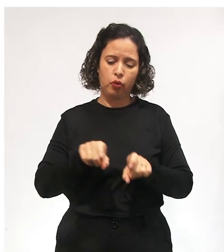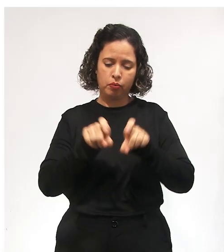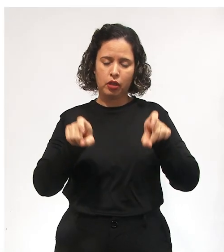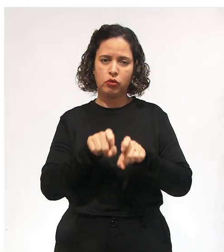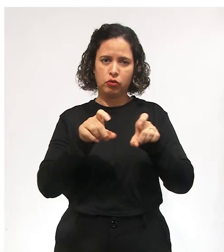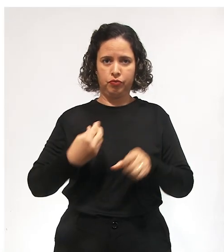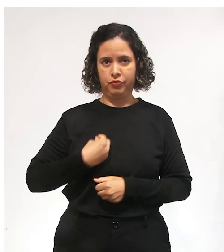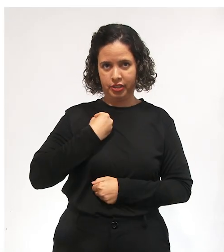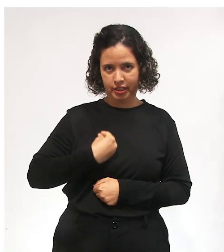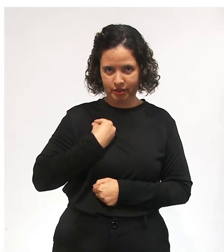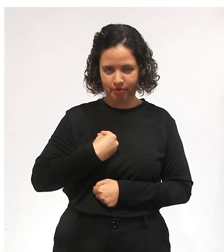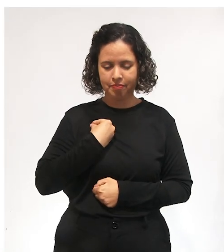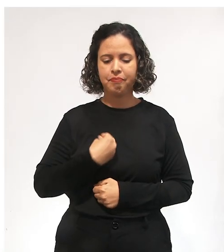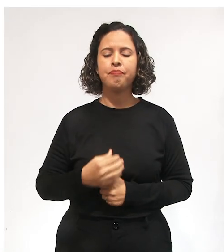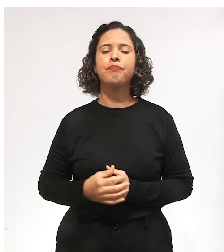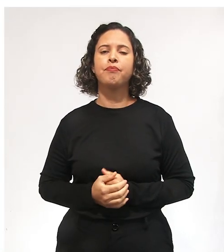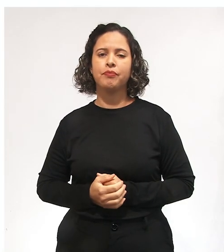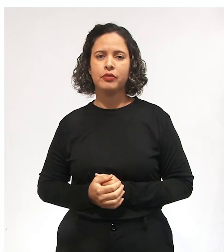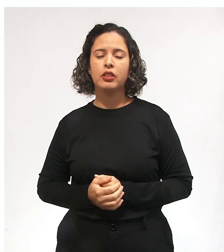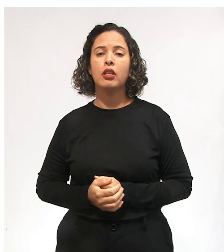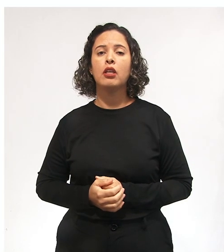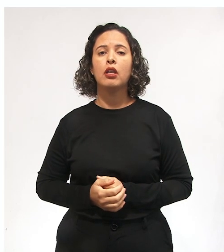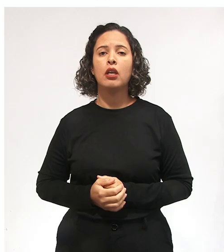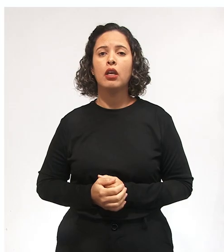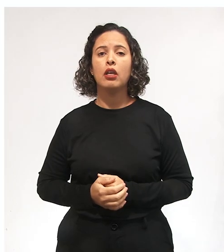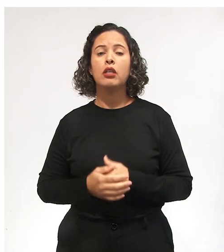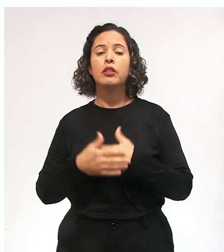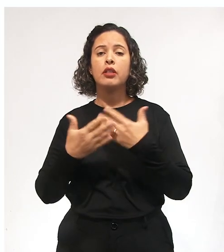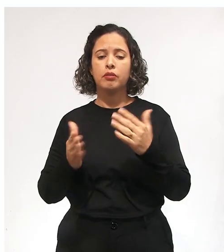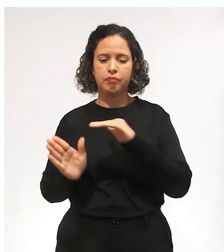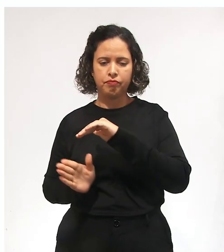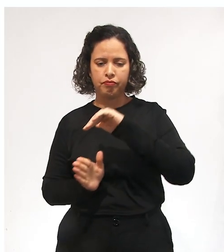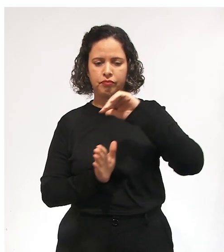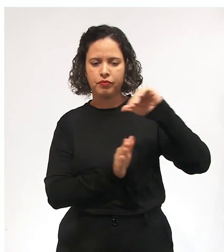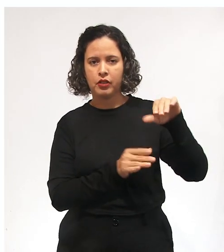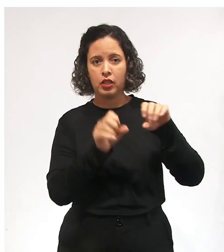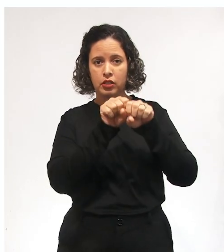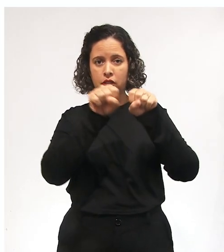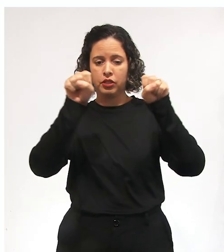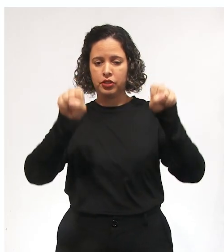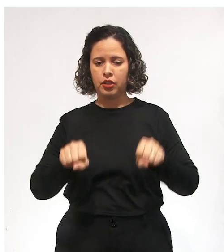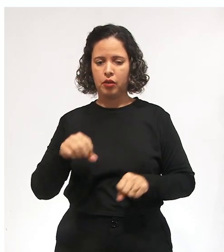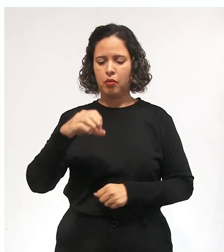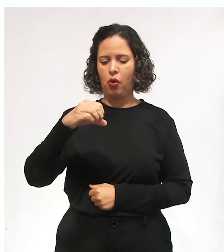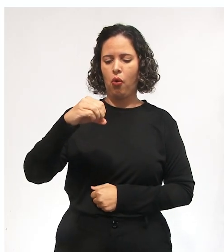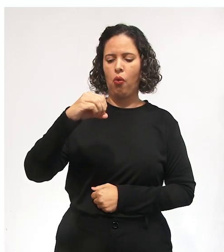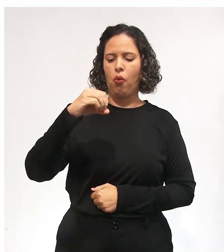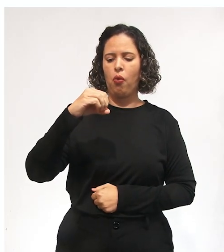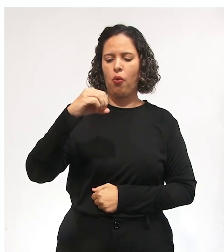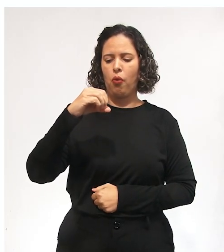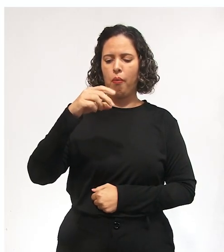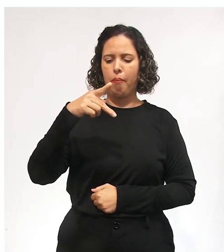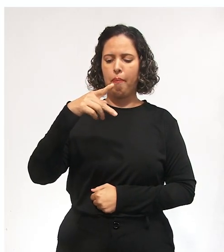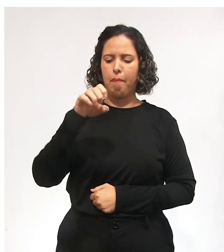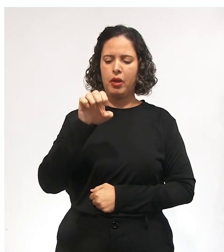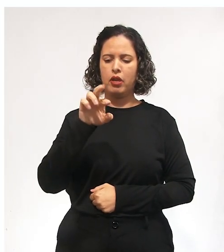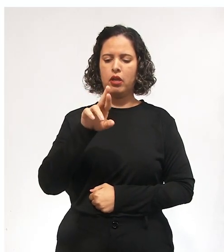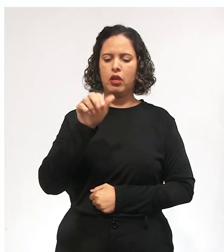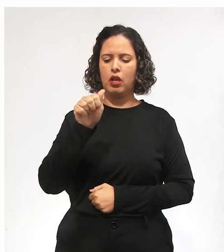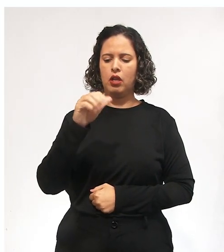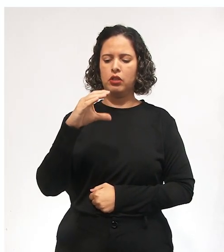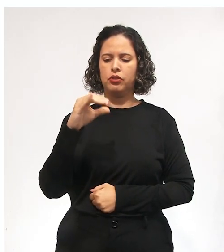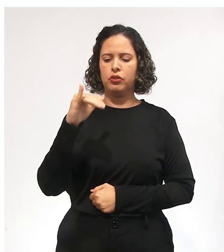mostrar aqui. A gente está falando do sistema operacional. O nome já diz tudo, né? Para